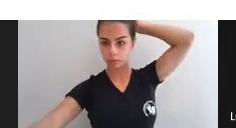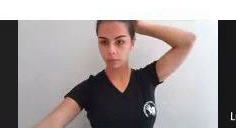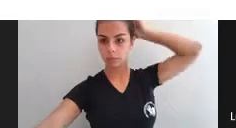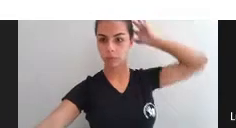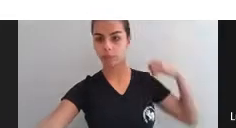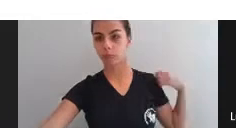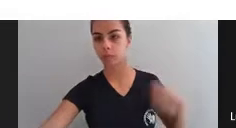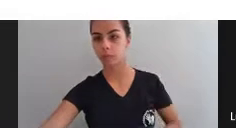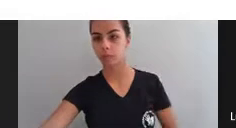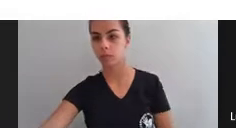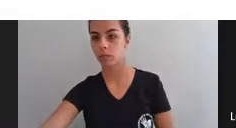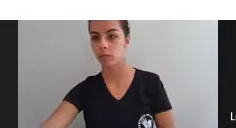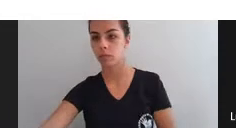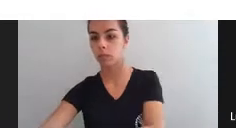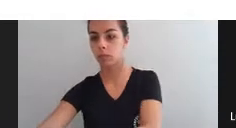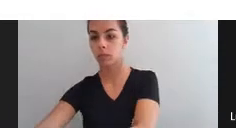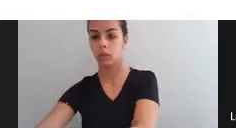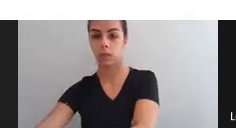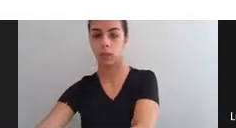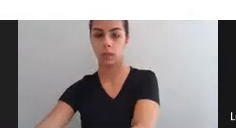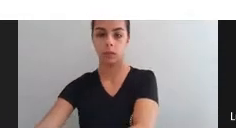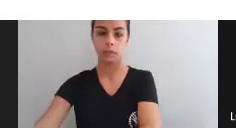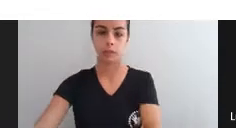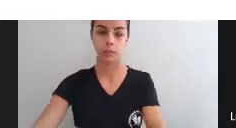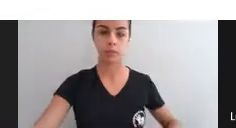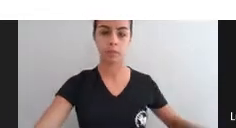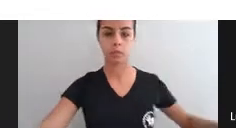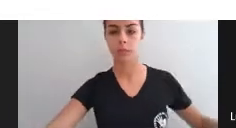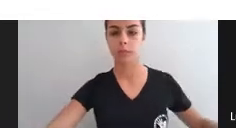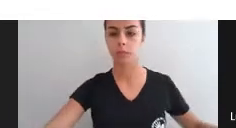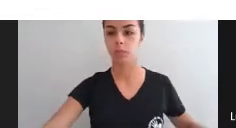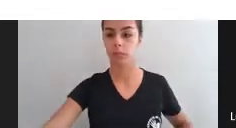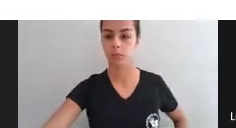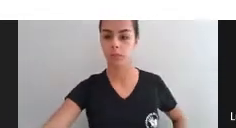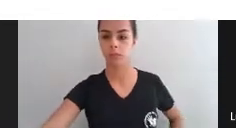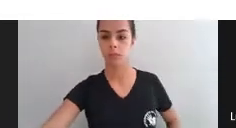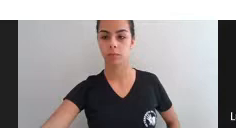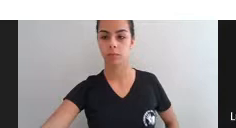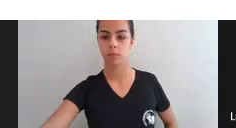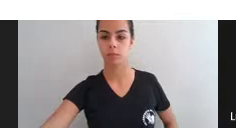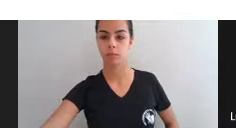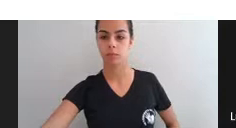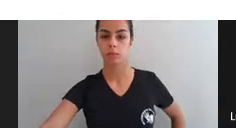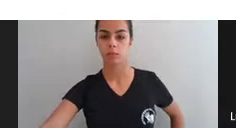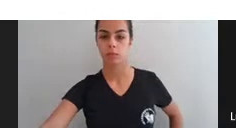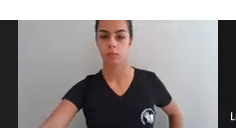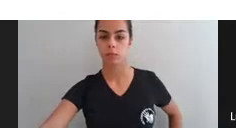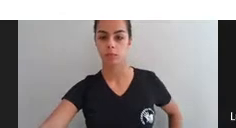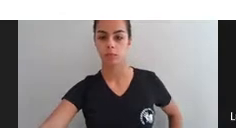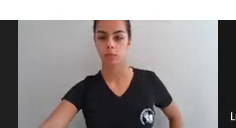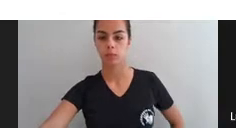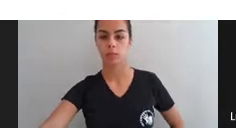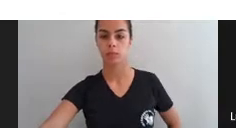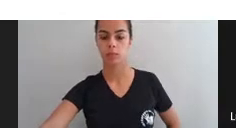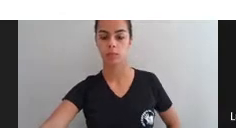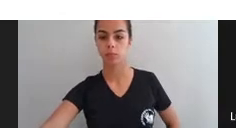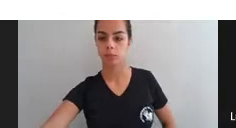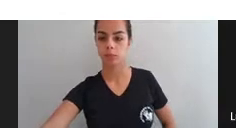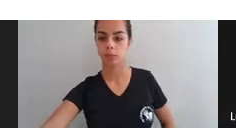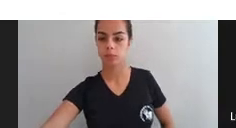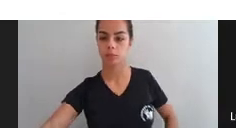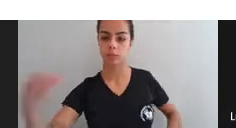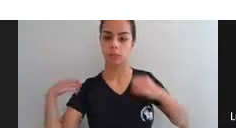eu forneço um determinado calor para um gás, por exemplo, esse gás ou ele pode ficar